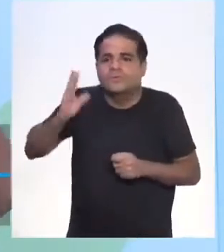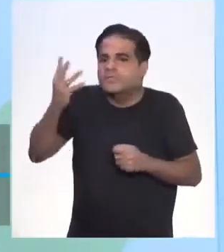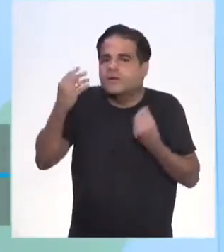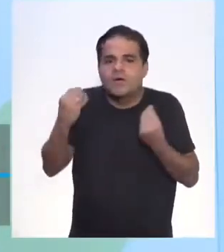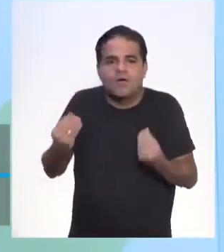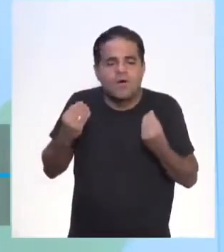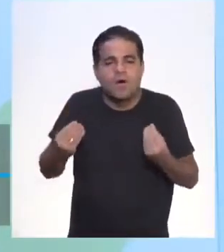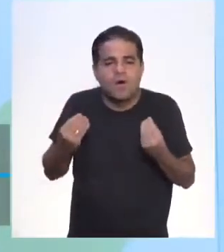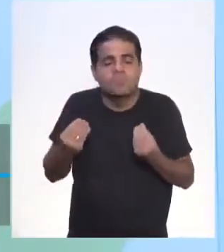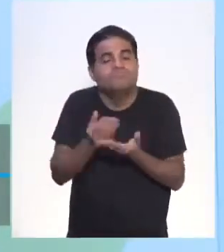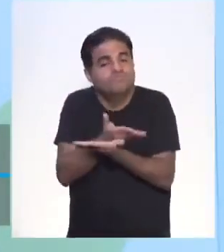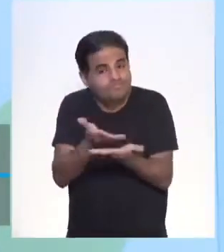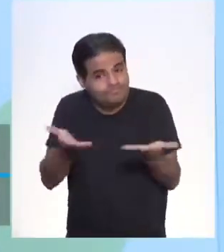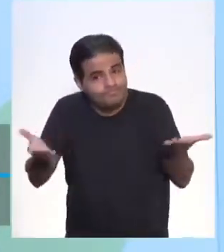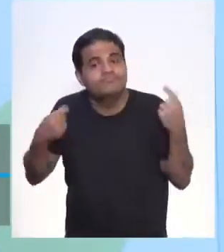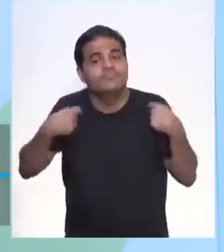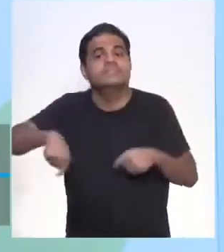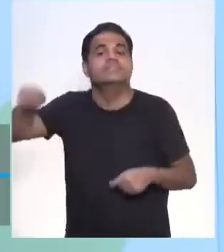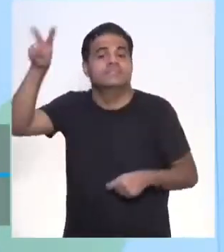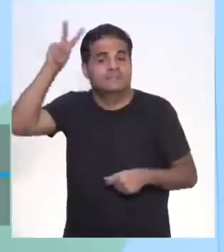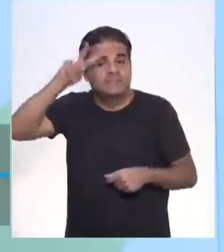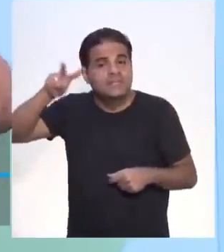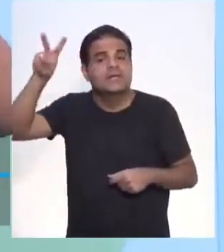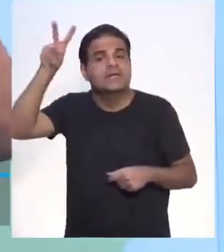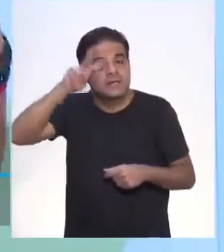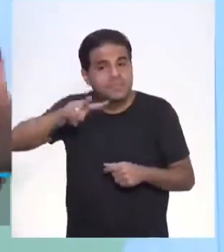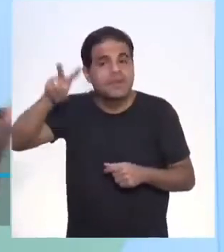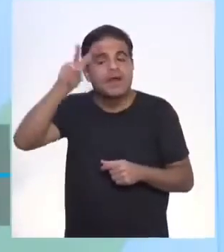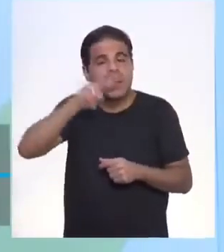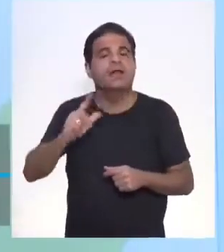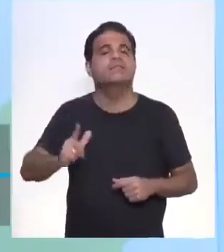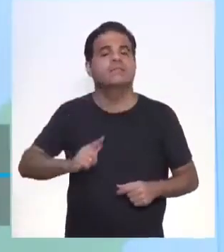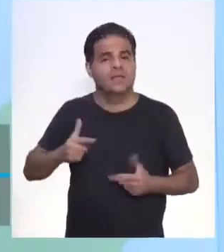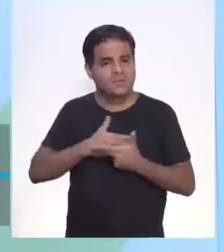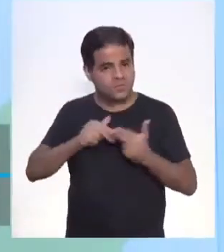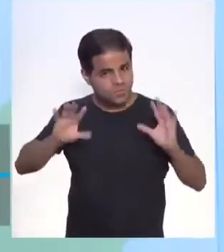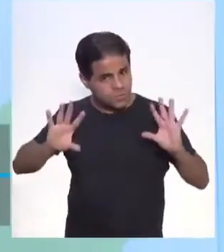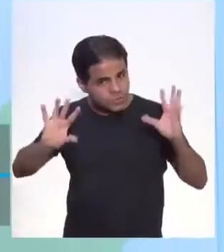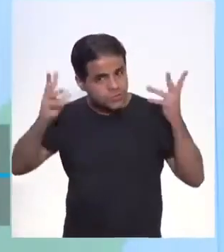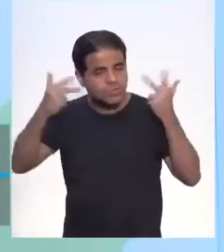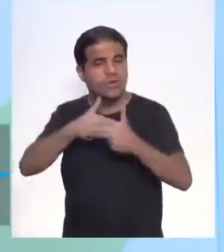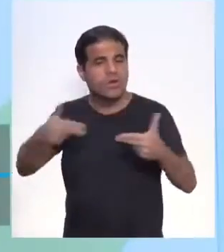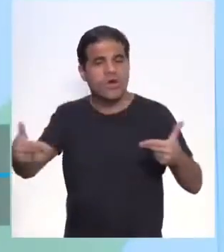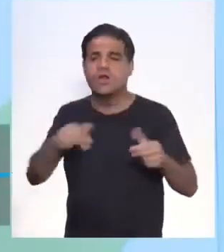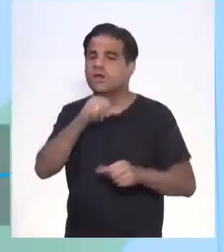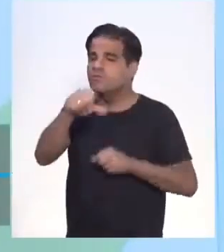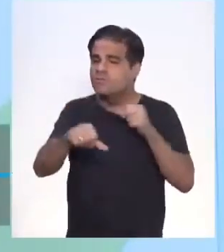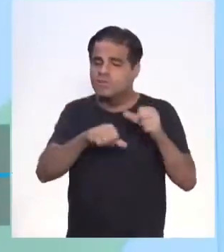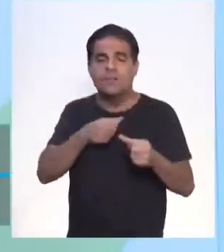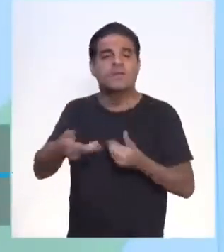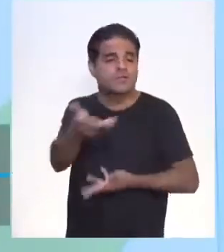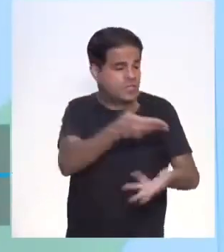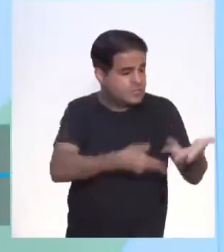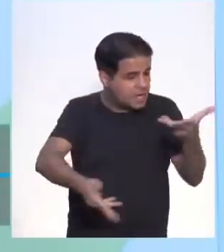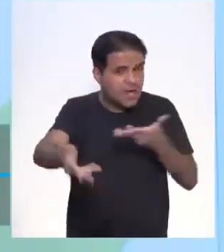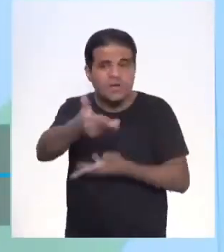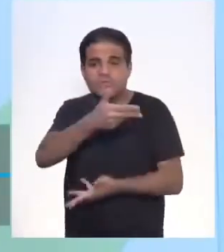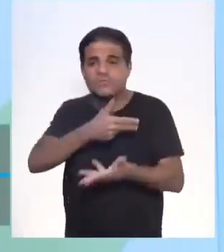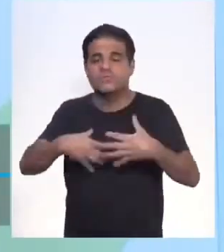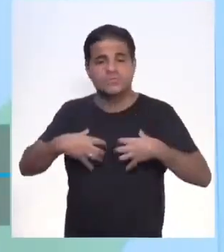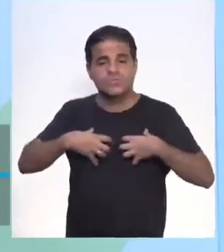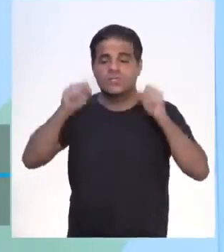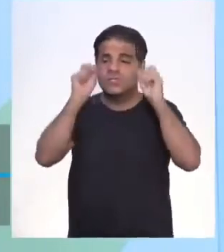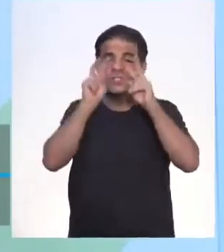Então, justamente, a gente tem que lembrar que existem eventos históricos que vão mudar isso, mas as nossas relações, como a gente